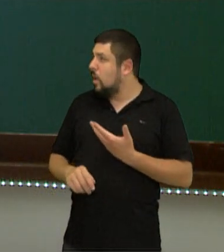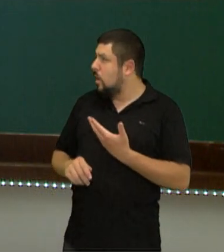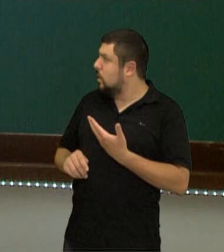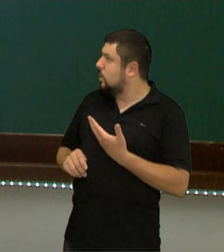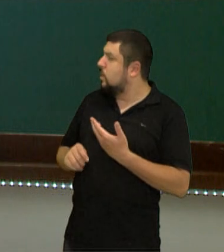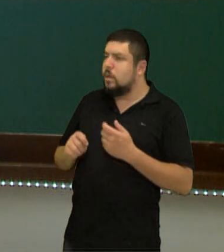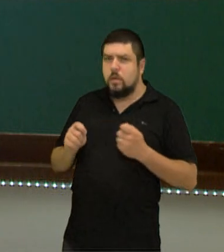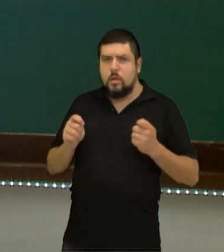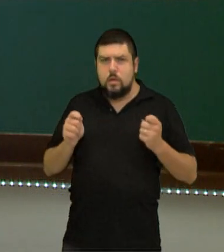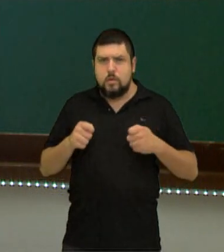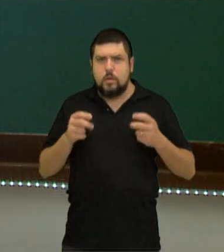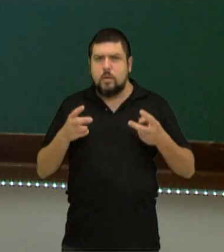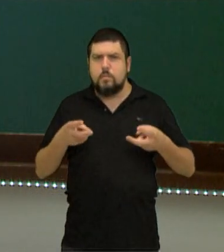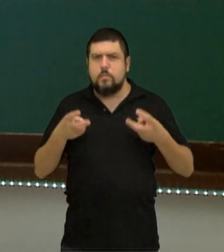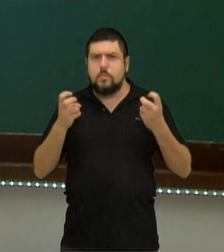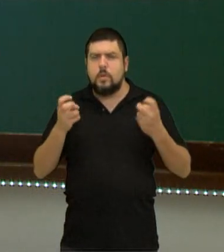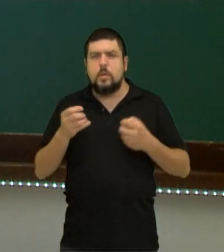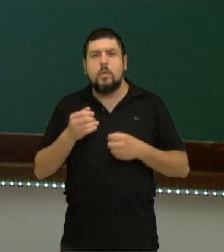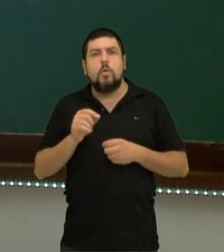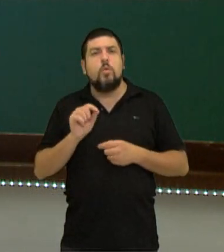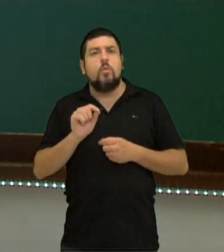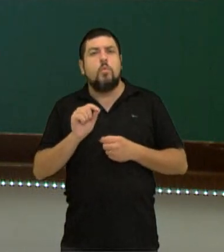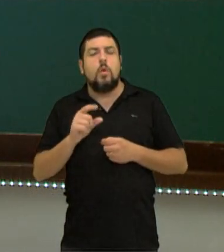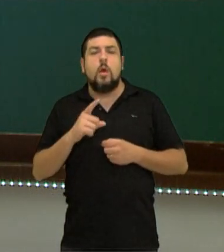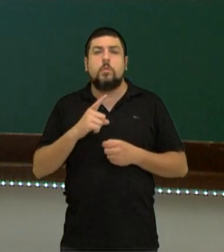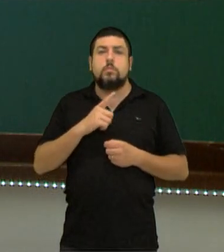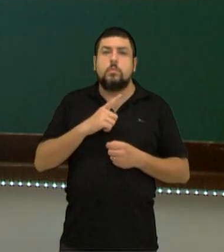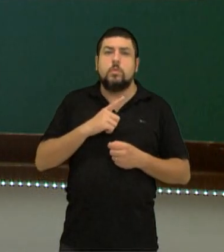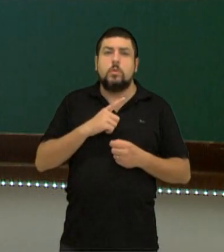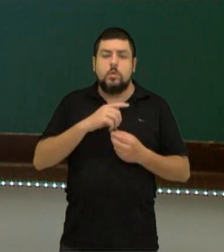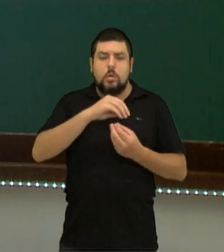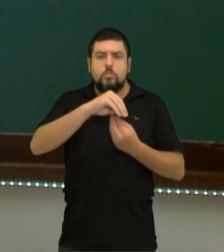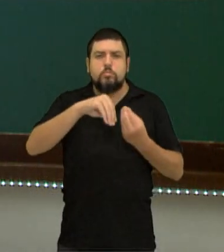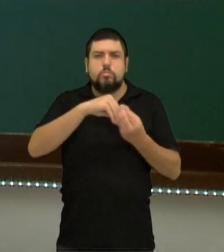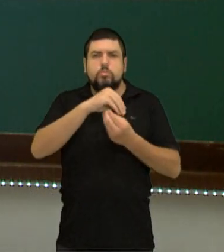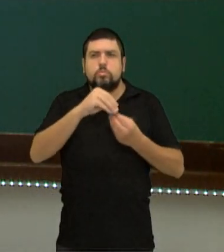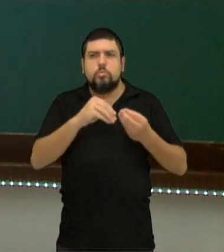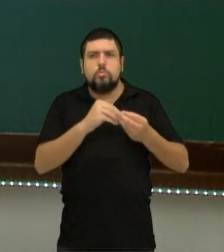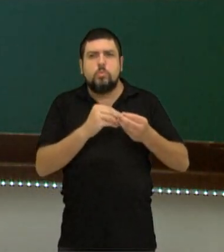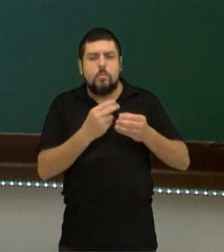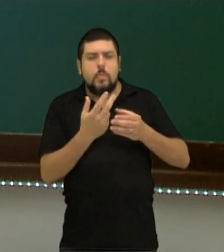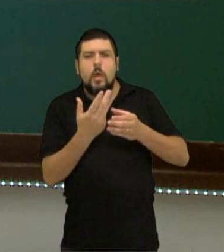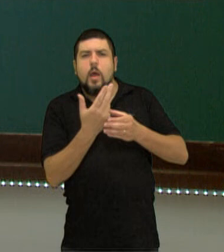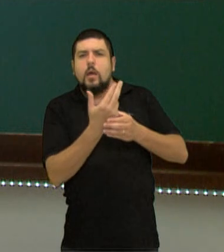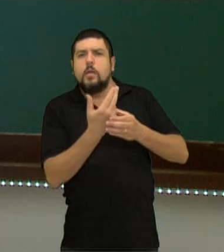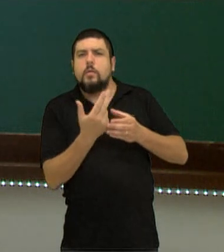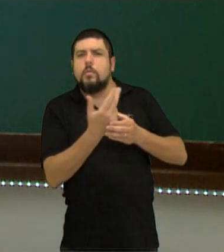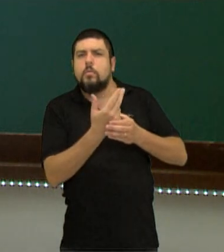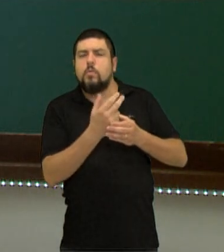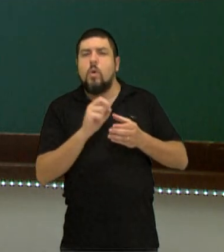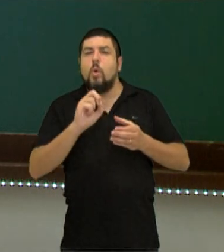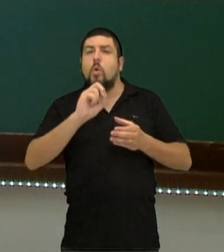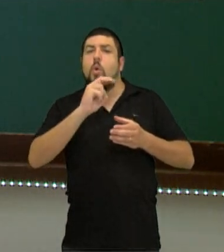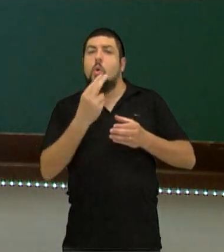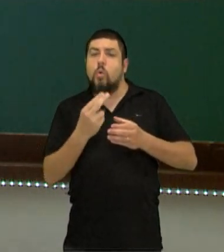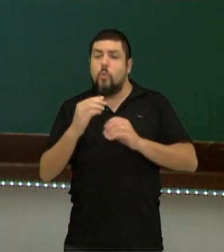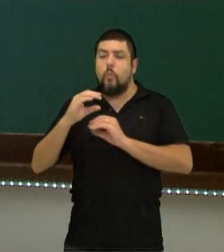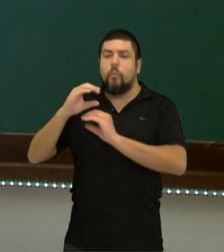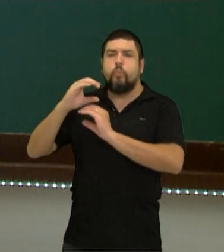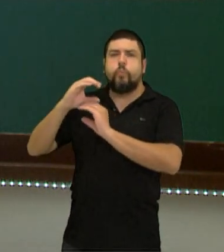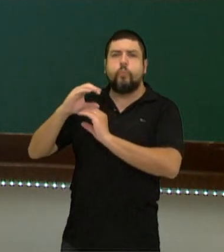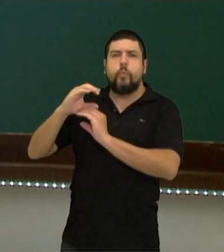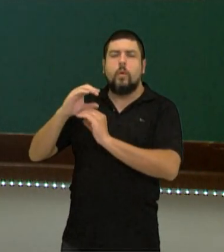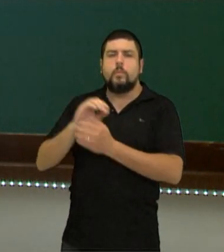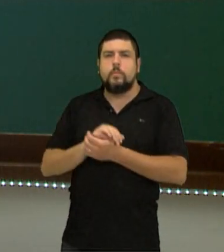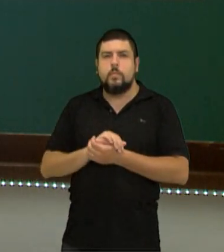uma substância, por exemplo, uma mistura homogênea ou heterogênea. Nesse caso, olhando tudo,